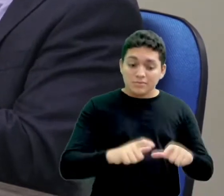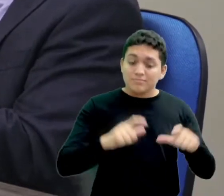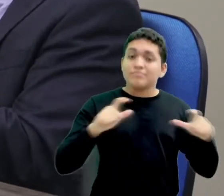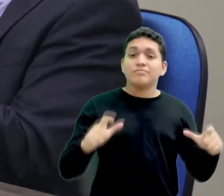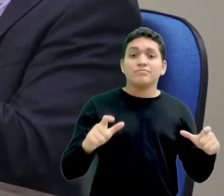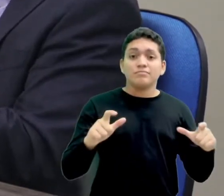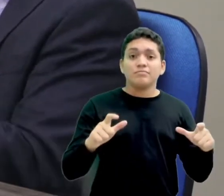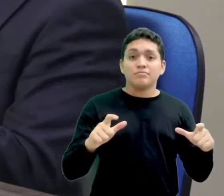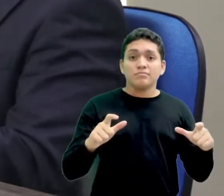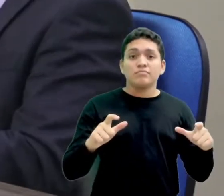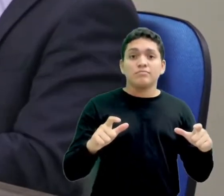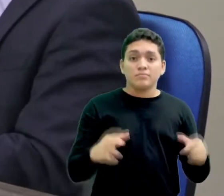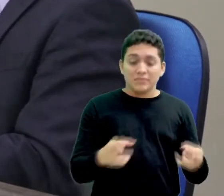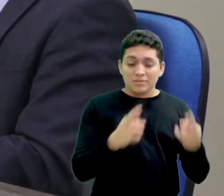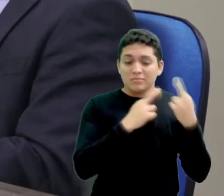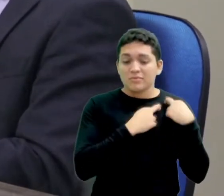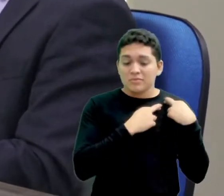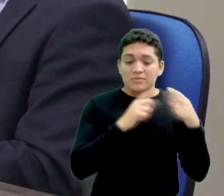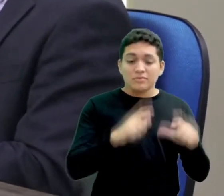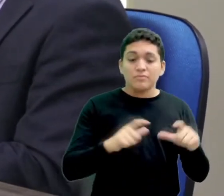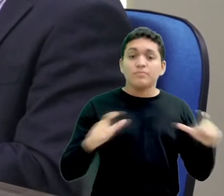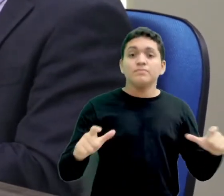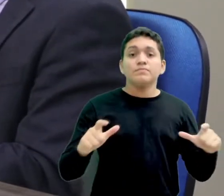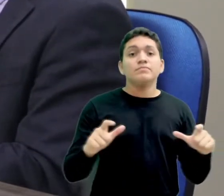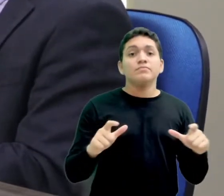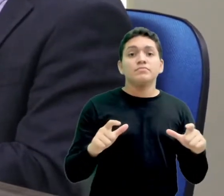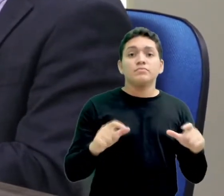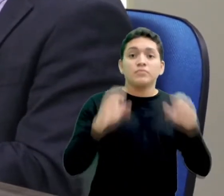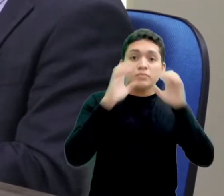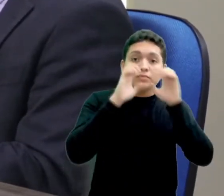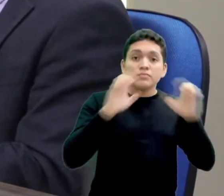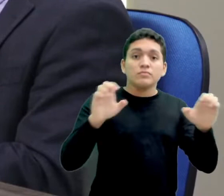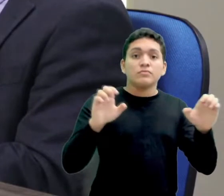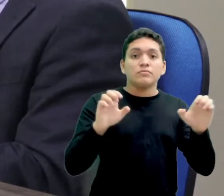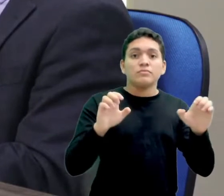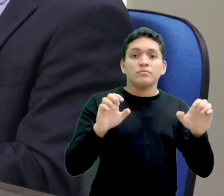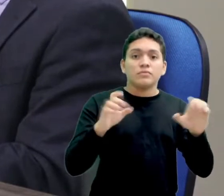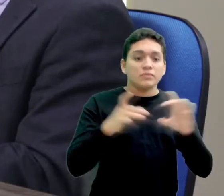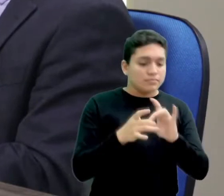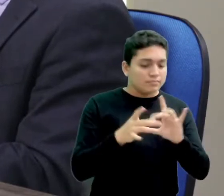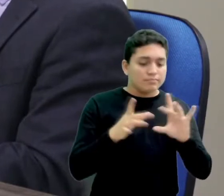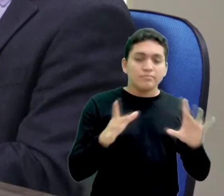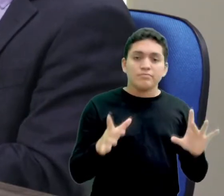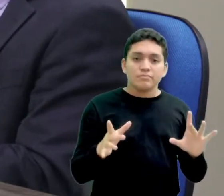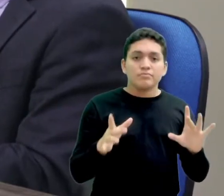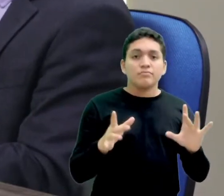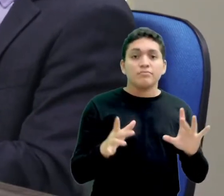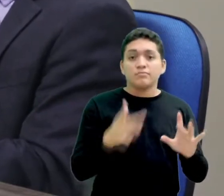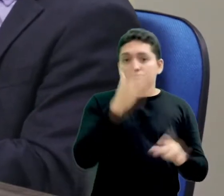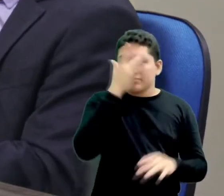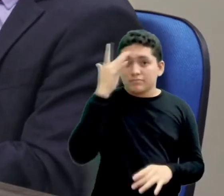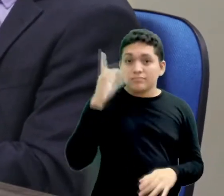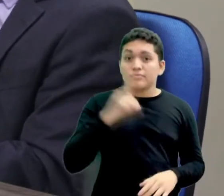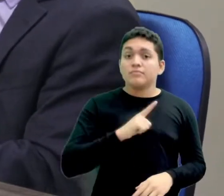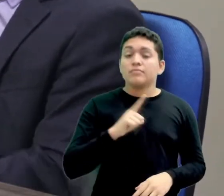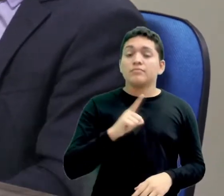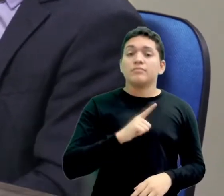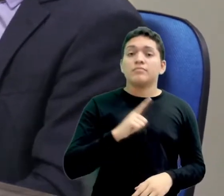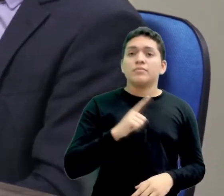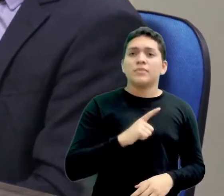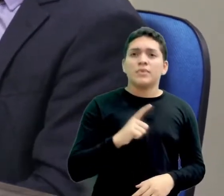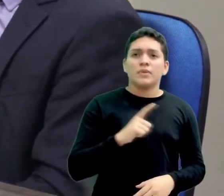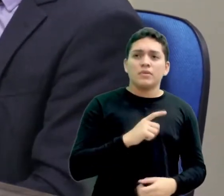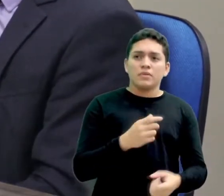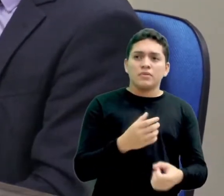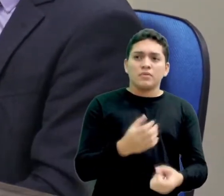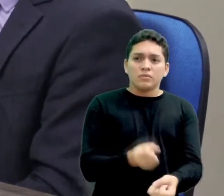se tornou mais profunda. O Evangelho, ele vai exatamente não permitir, né, a pessoa ter esses sentimentos,